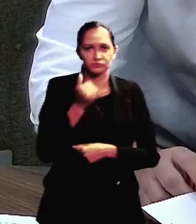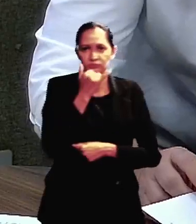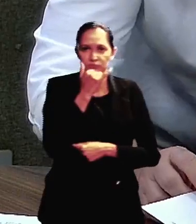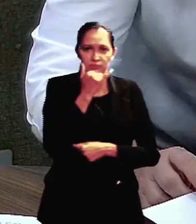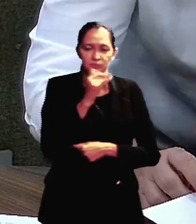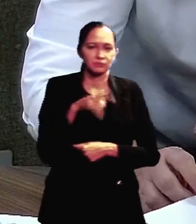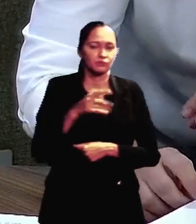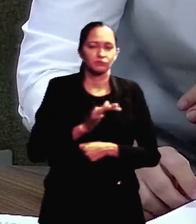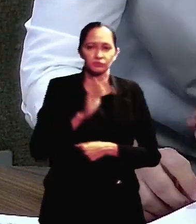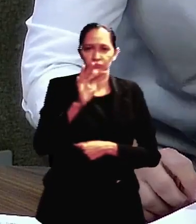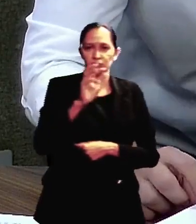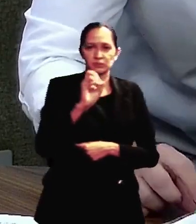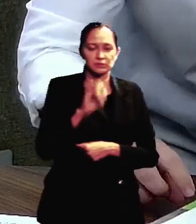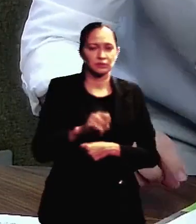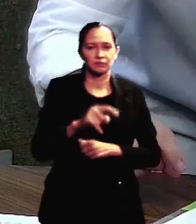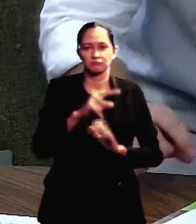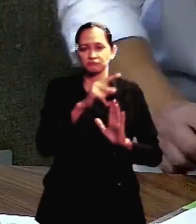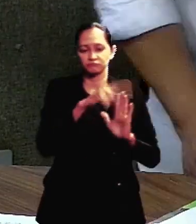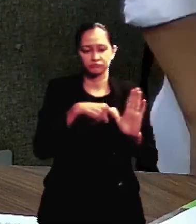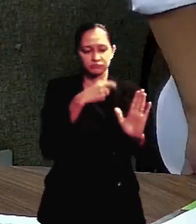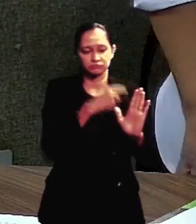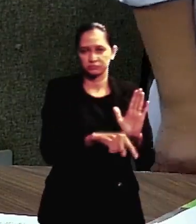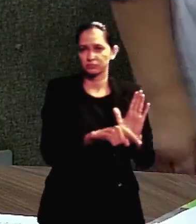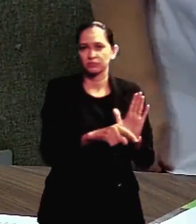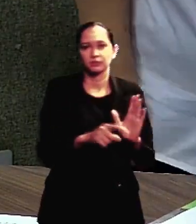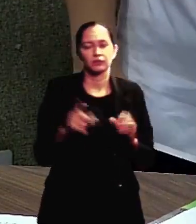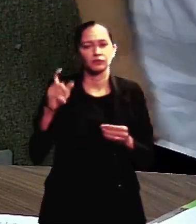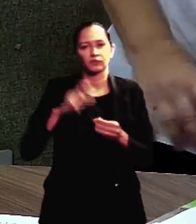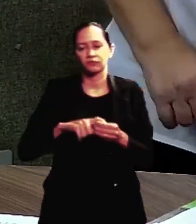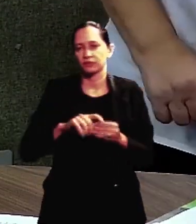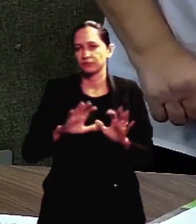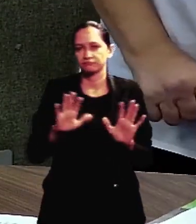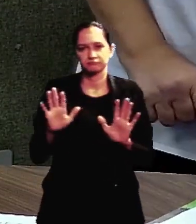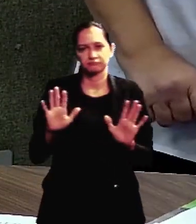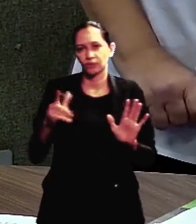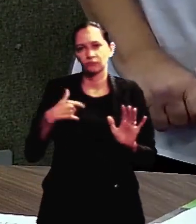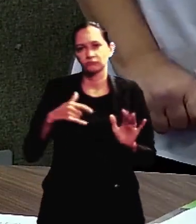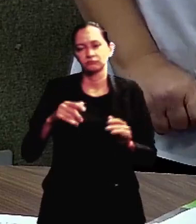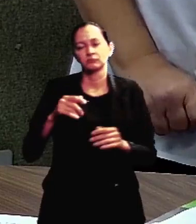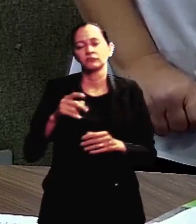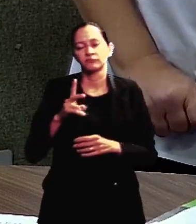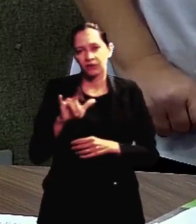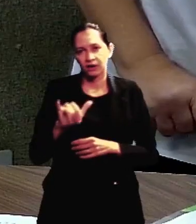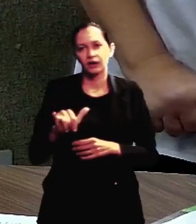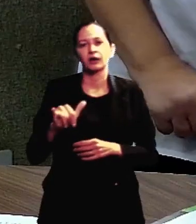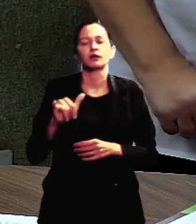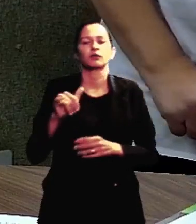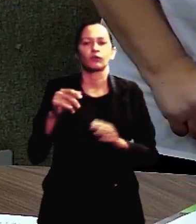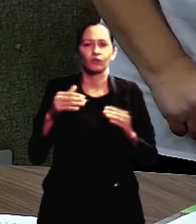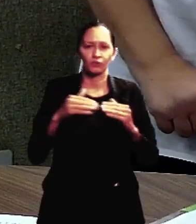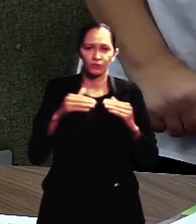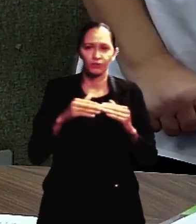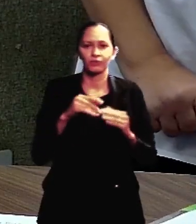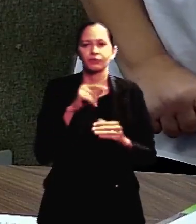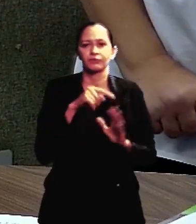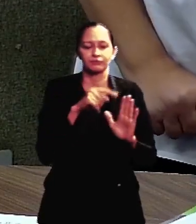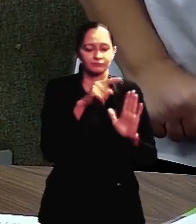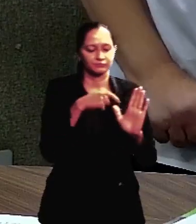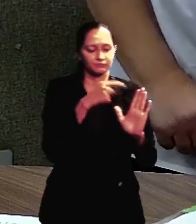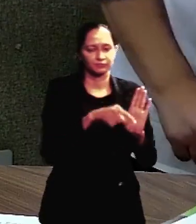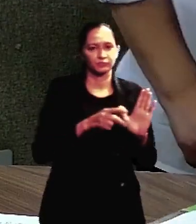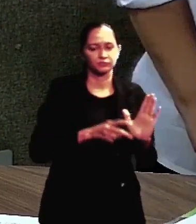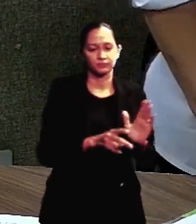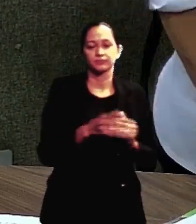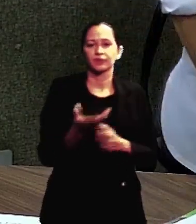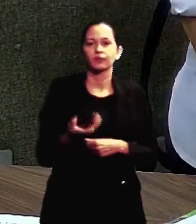Excelência tem razão, agradeço pelo voto, pelo apoio. E sem dúvida nenhuma, até pela importância do projeto, farei questão de trabalhar junto